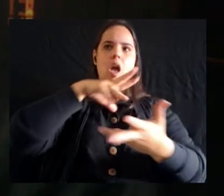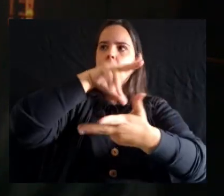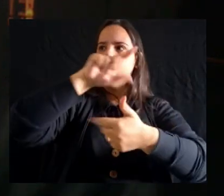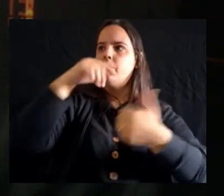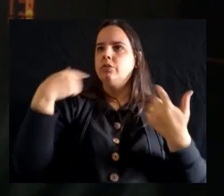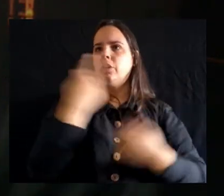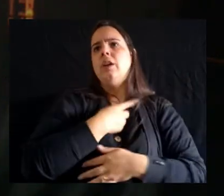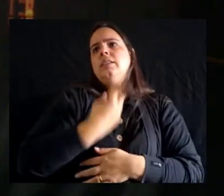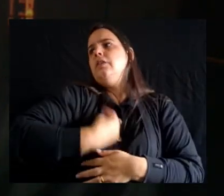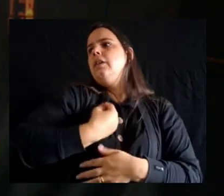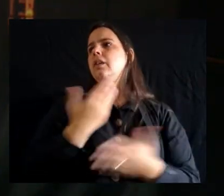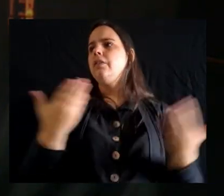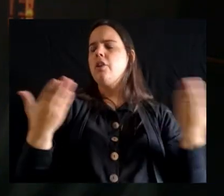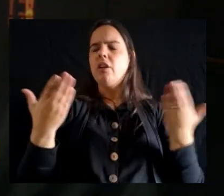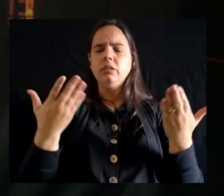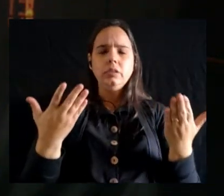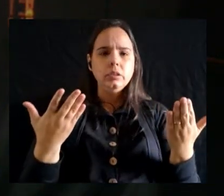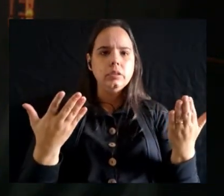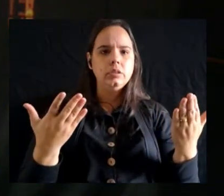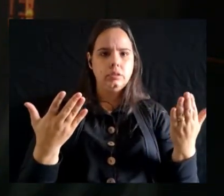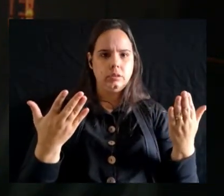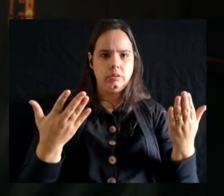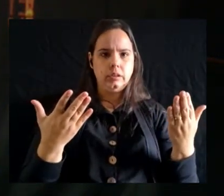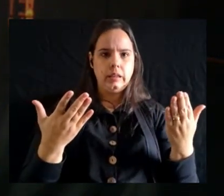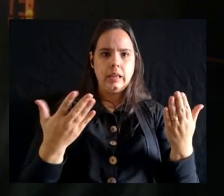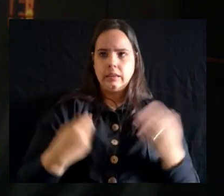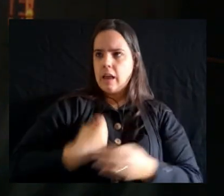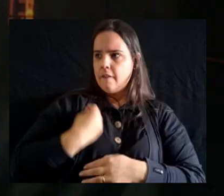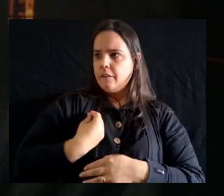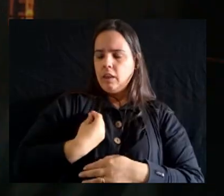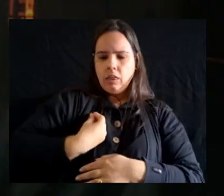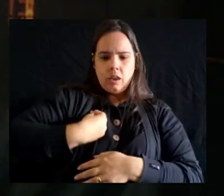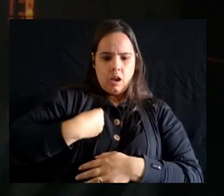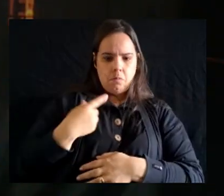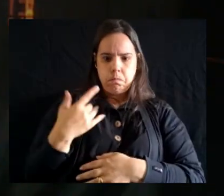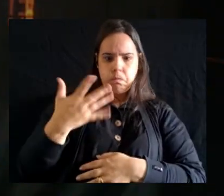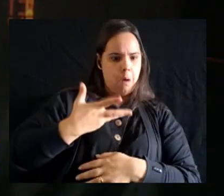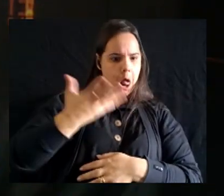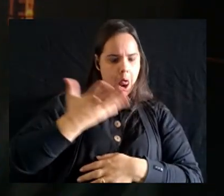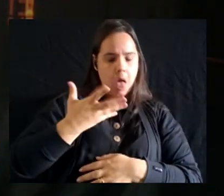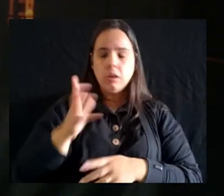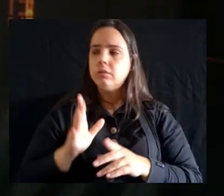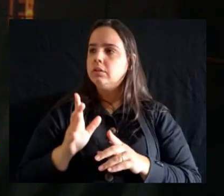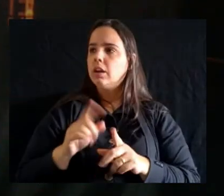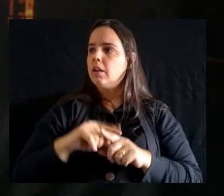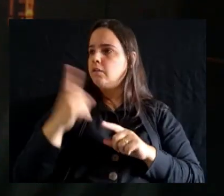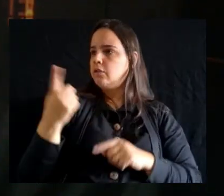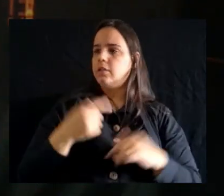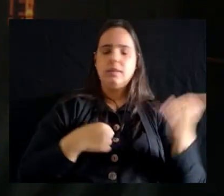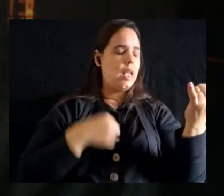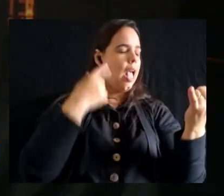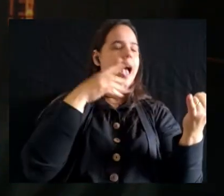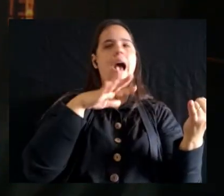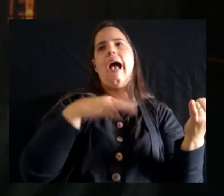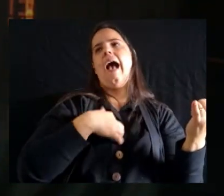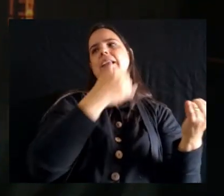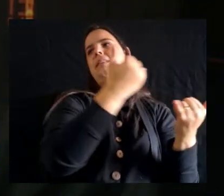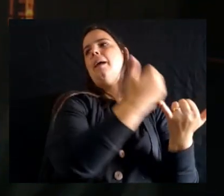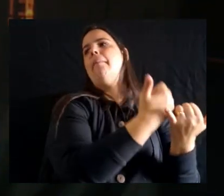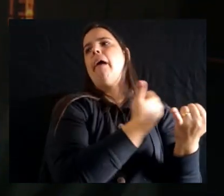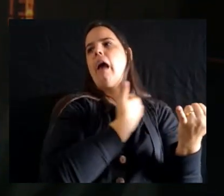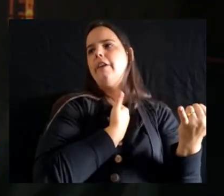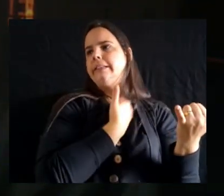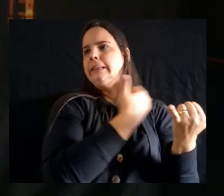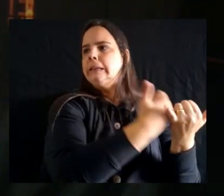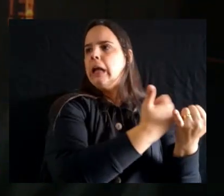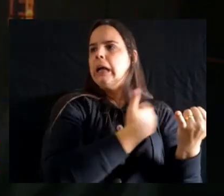né? Essa vida corrida e que você acha que o aplicativo está te orientando, né? Não vamos demonizar o aplicativo